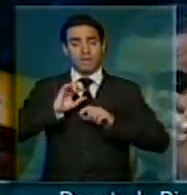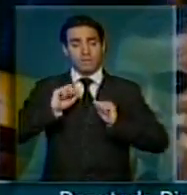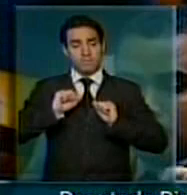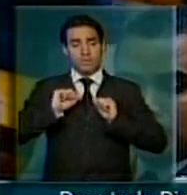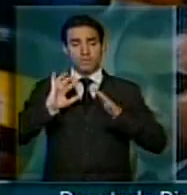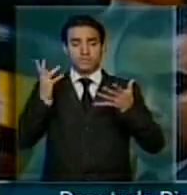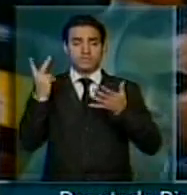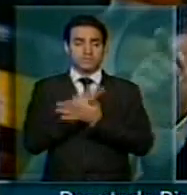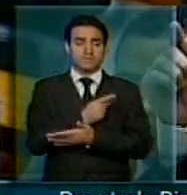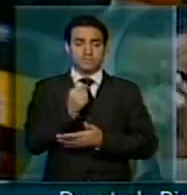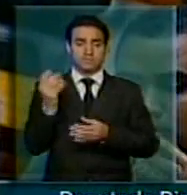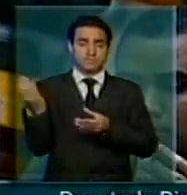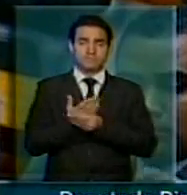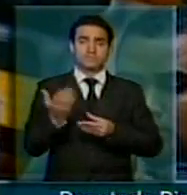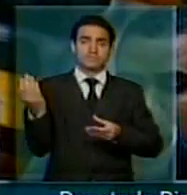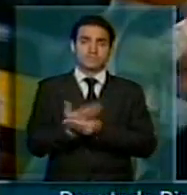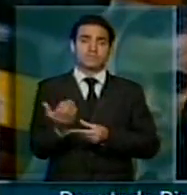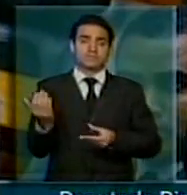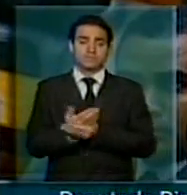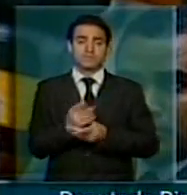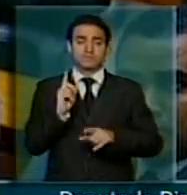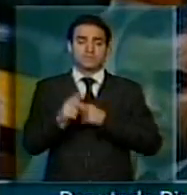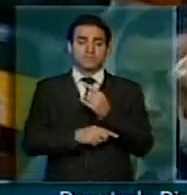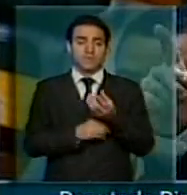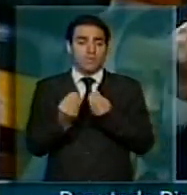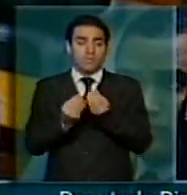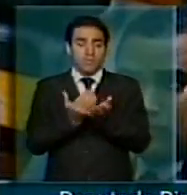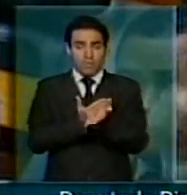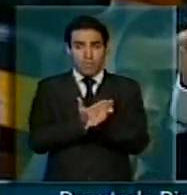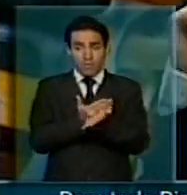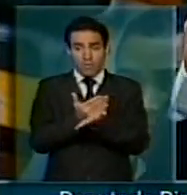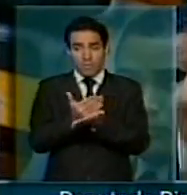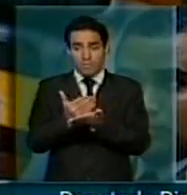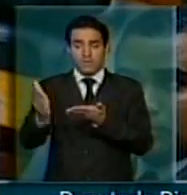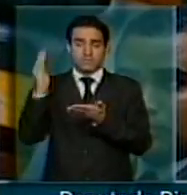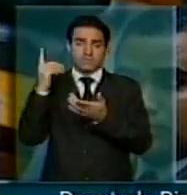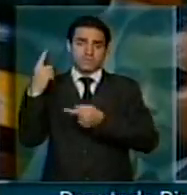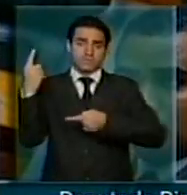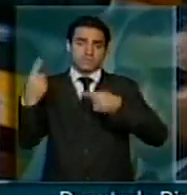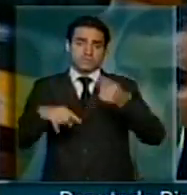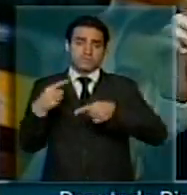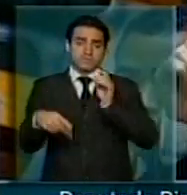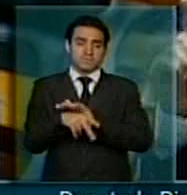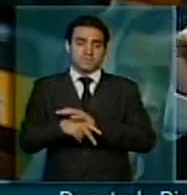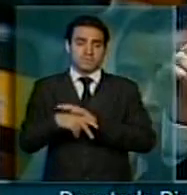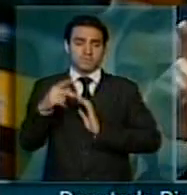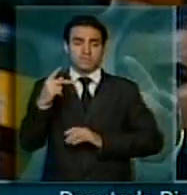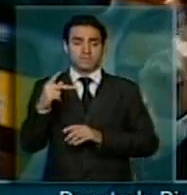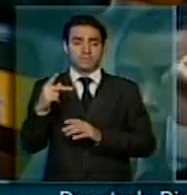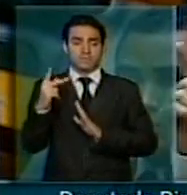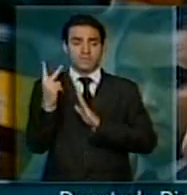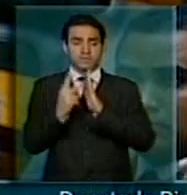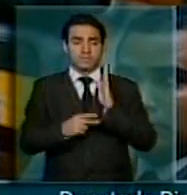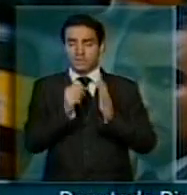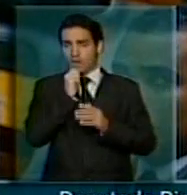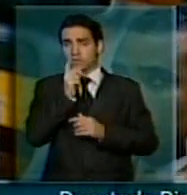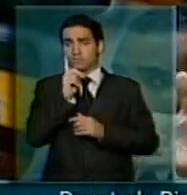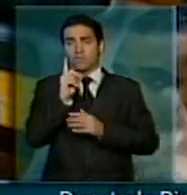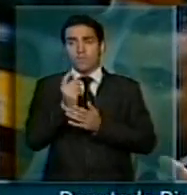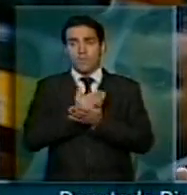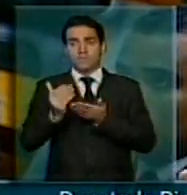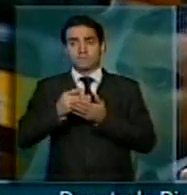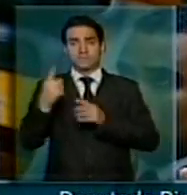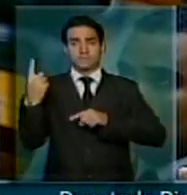a recursos no que diz respeito ao início da discussão do projeto. Nós nem iniciamos a discussão do